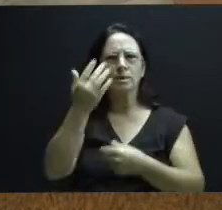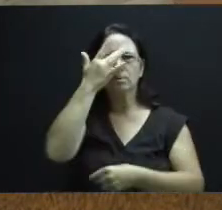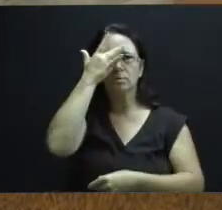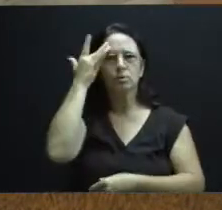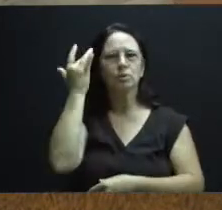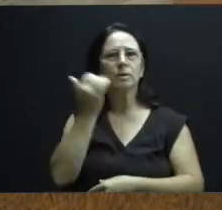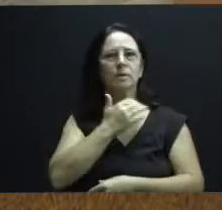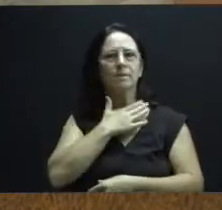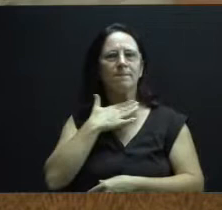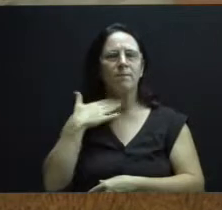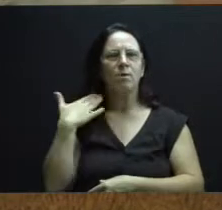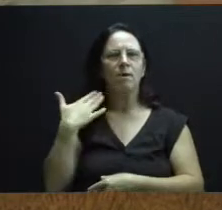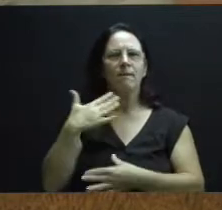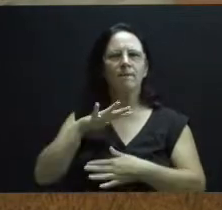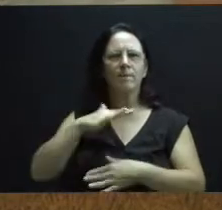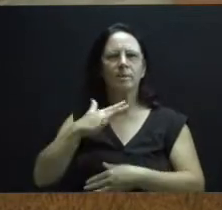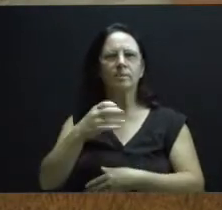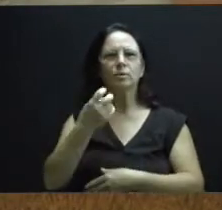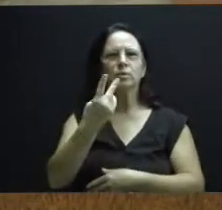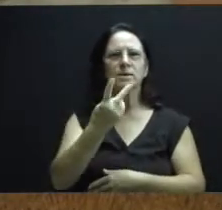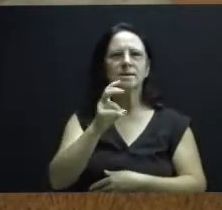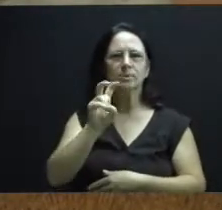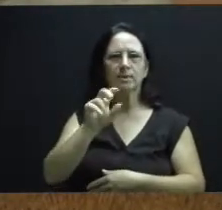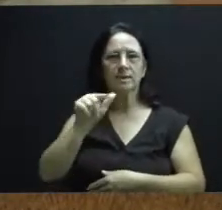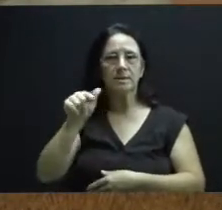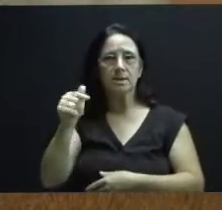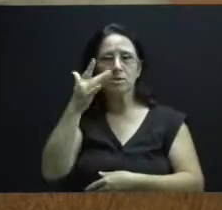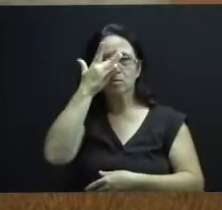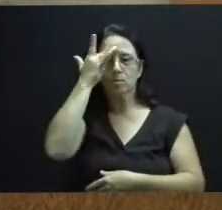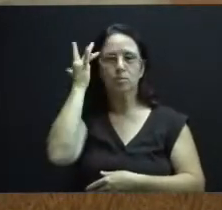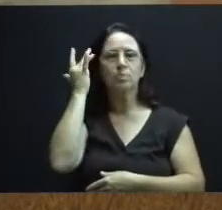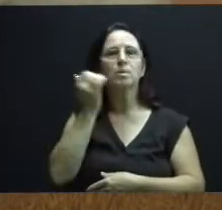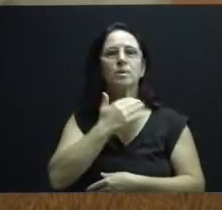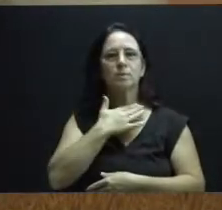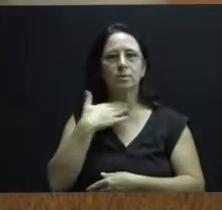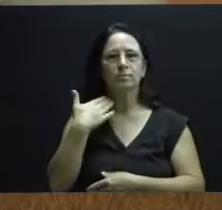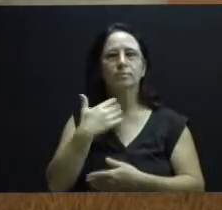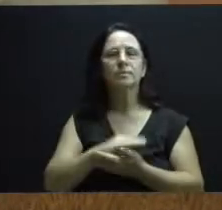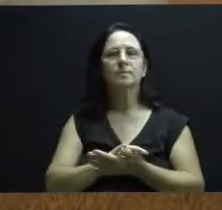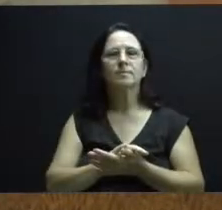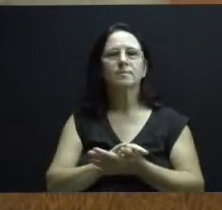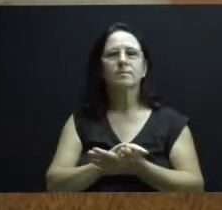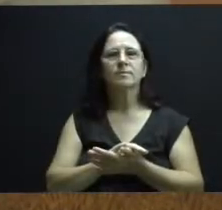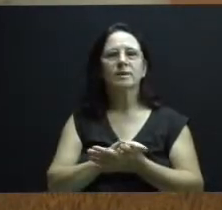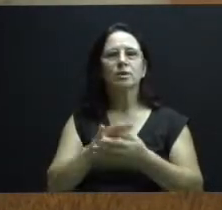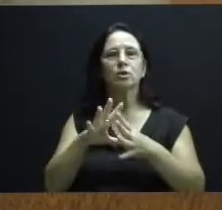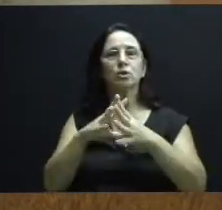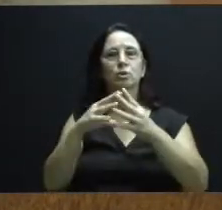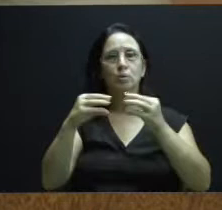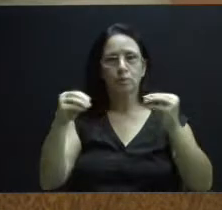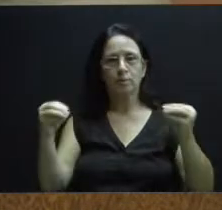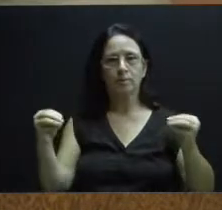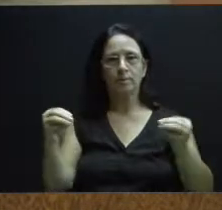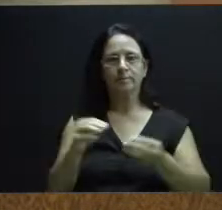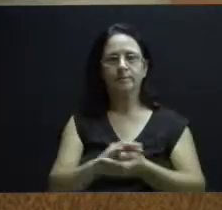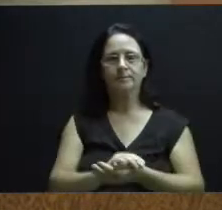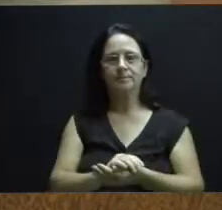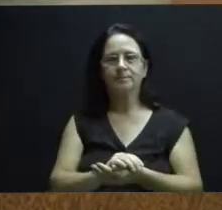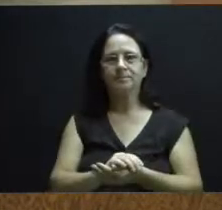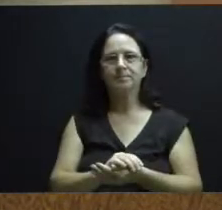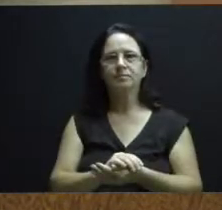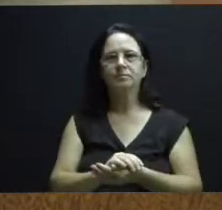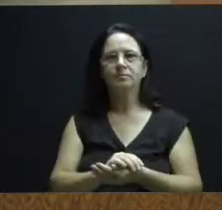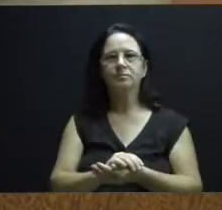aproximando-se 257 pessoas ainda desaparecidas já em nossa região a